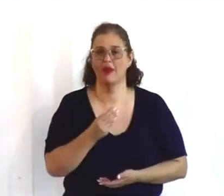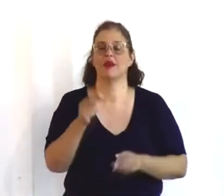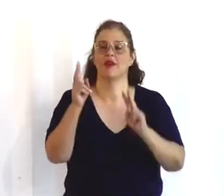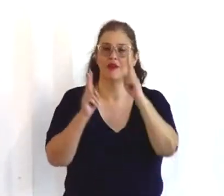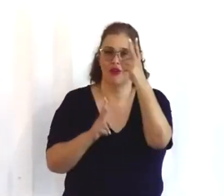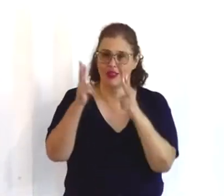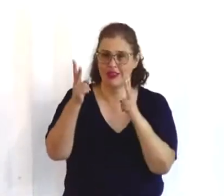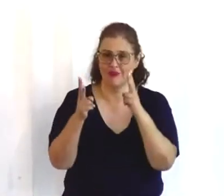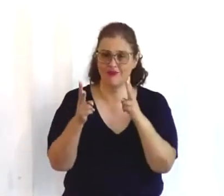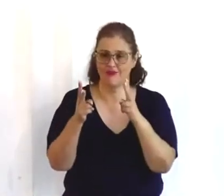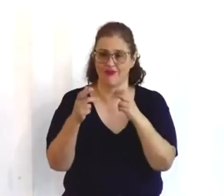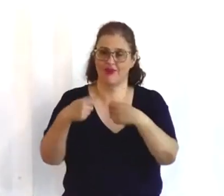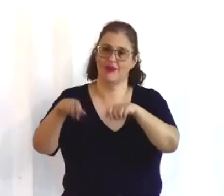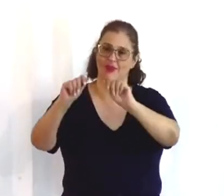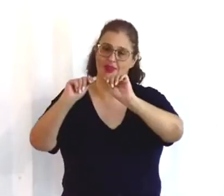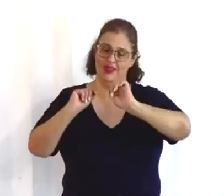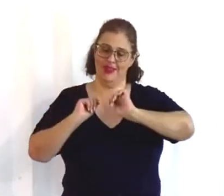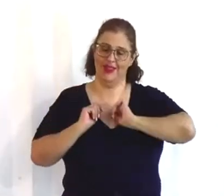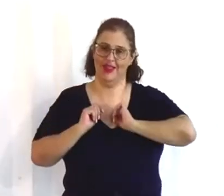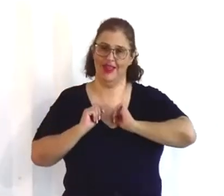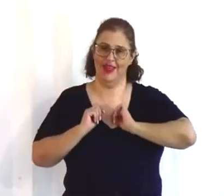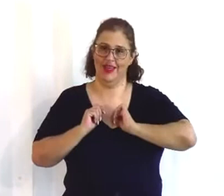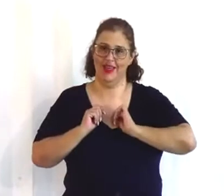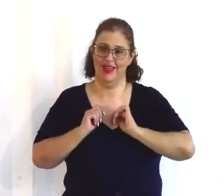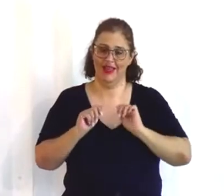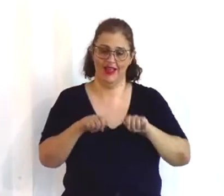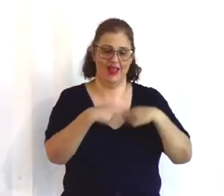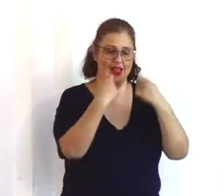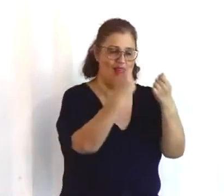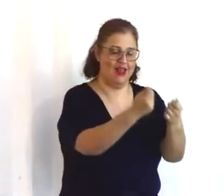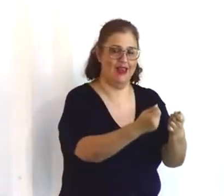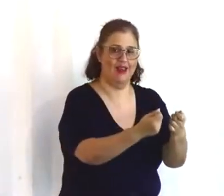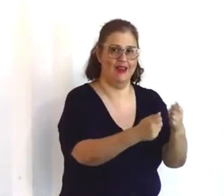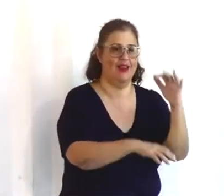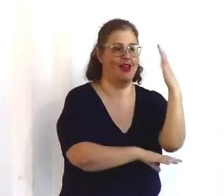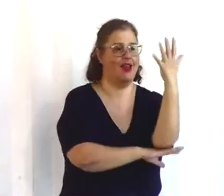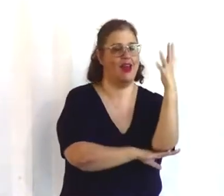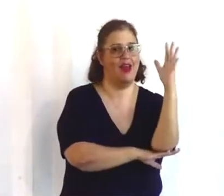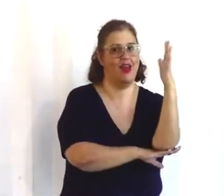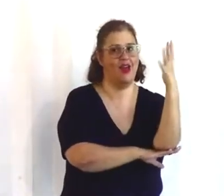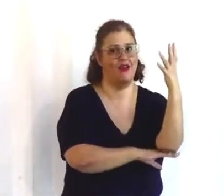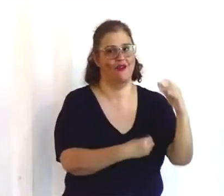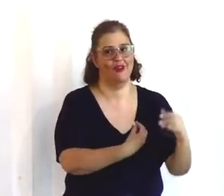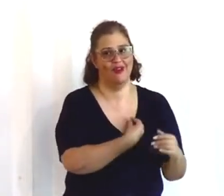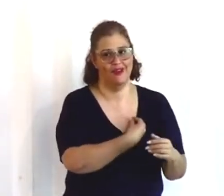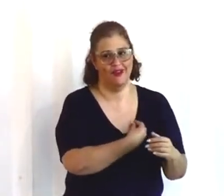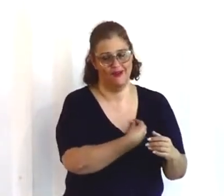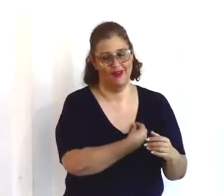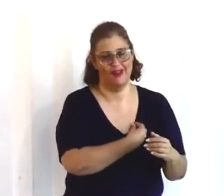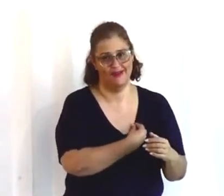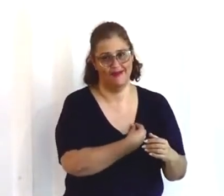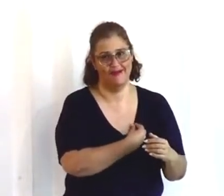que se alimente da árvore da vida que se encontra no paraíso de